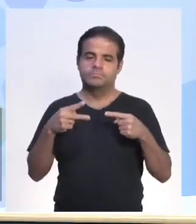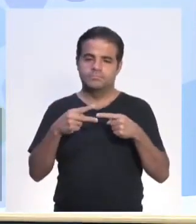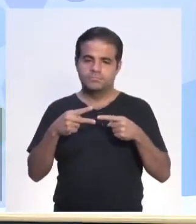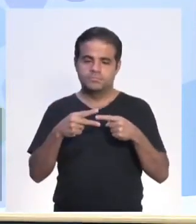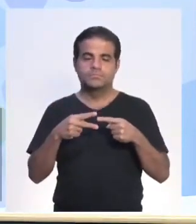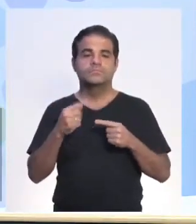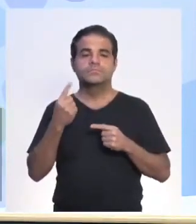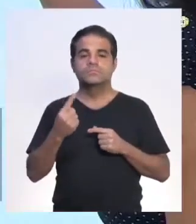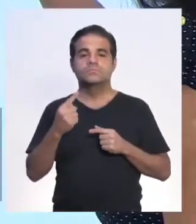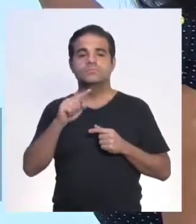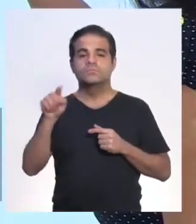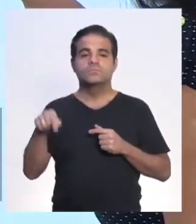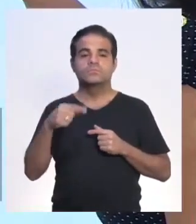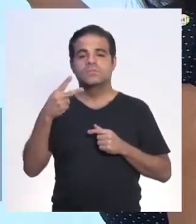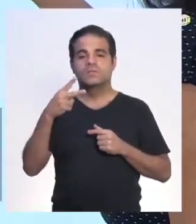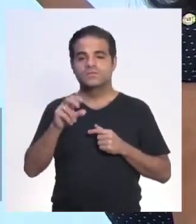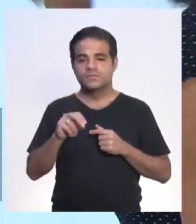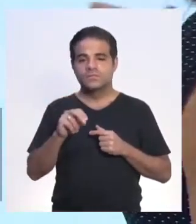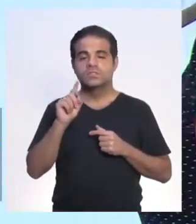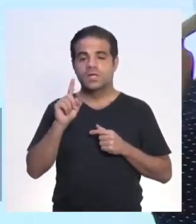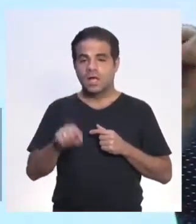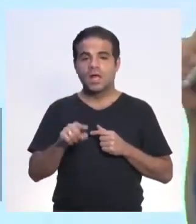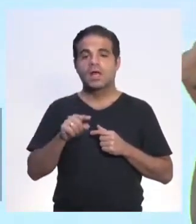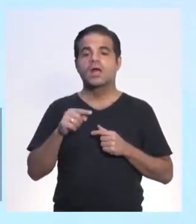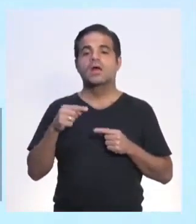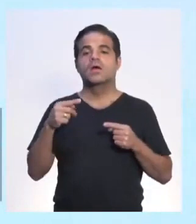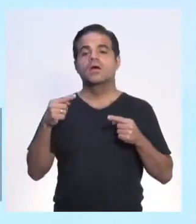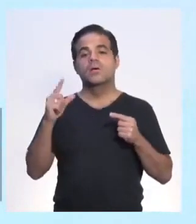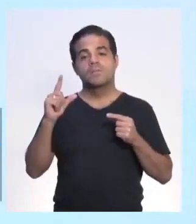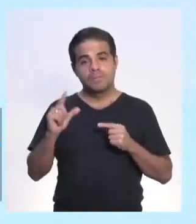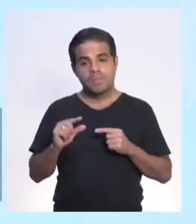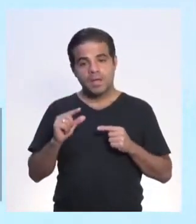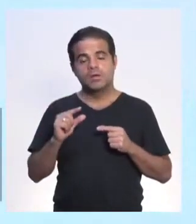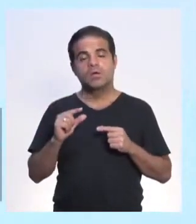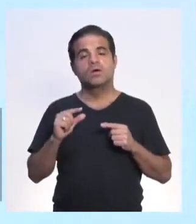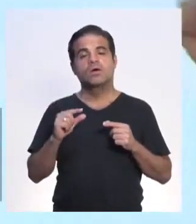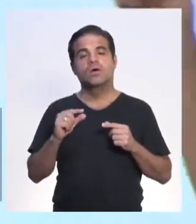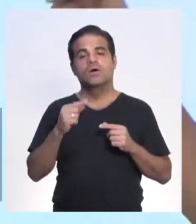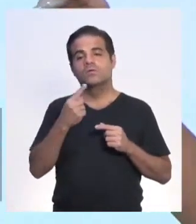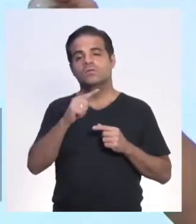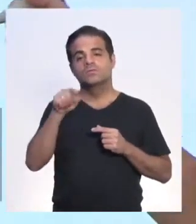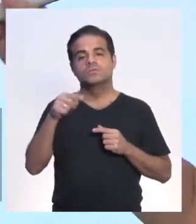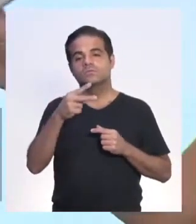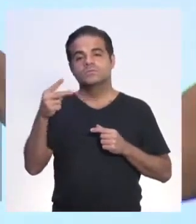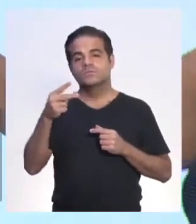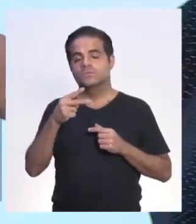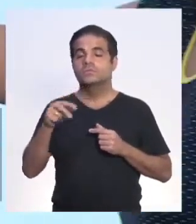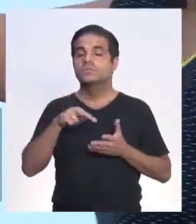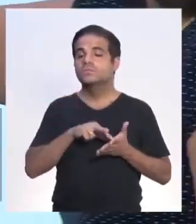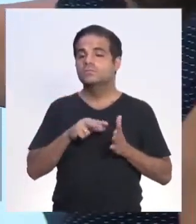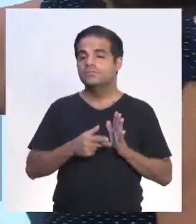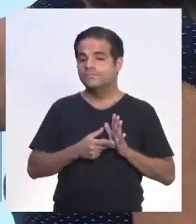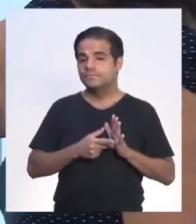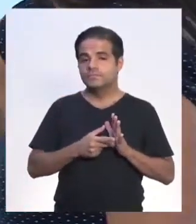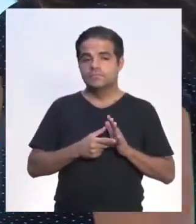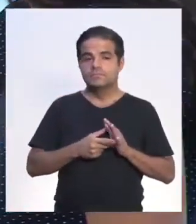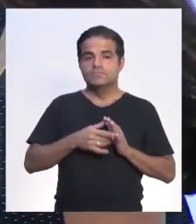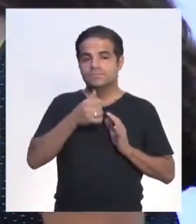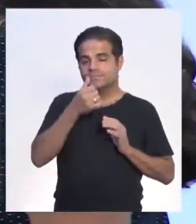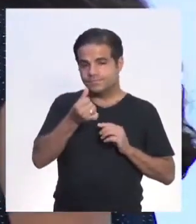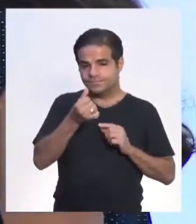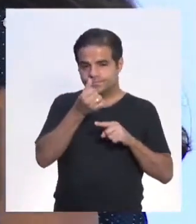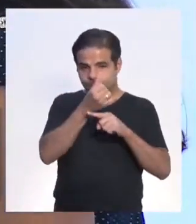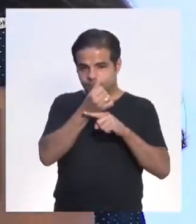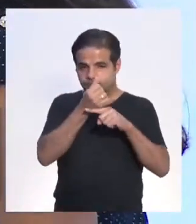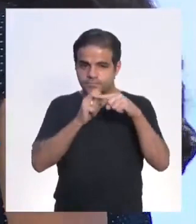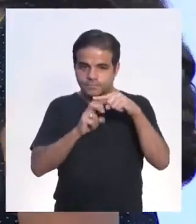que 1,20 é menor do que 1,22. Isso significa que